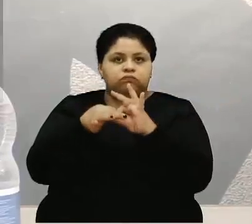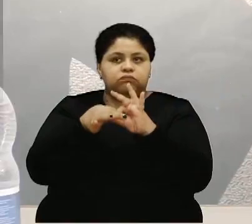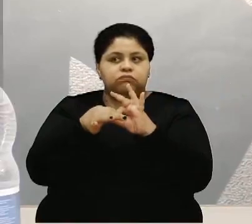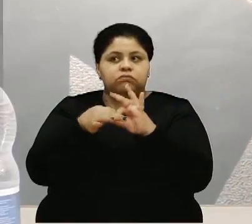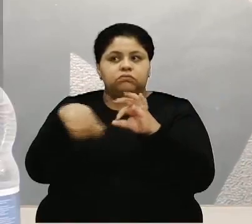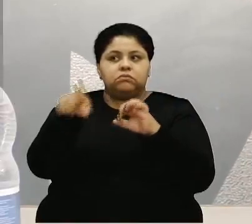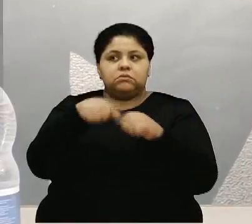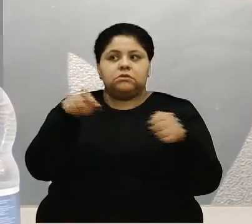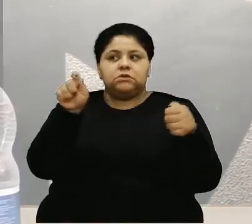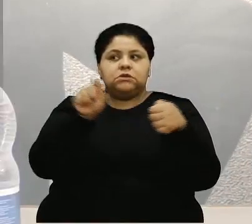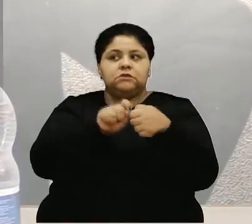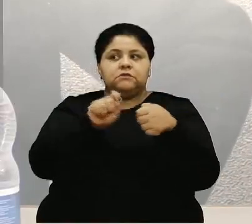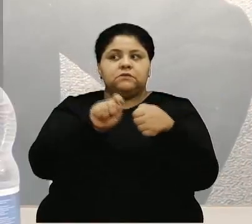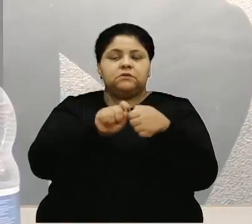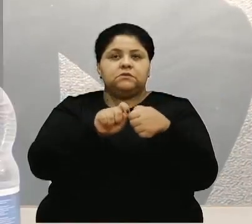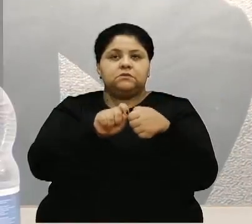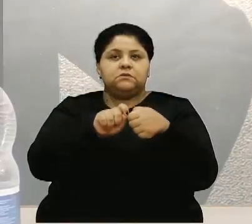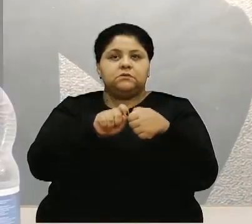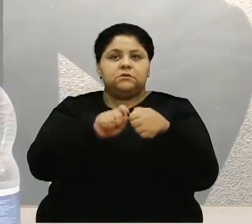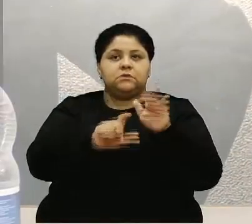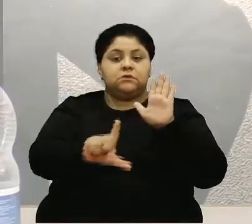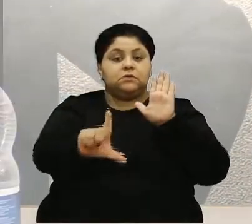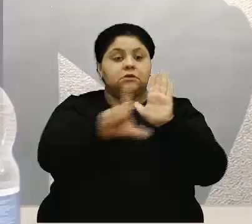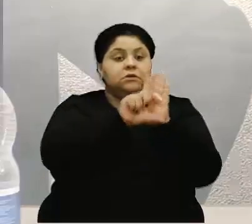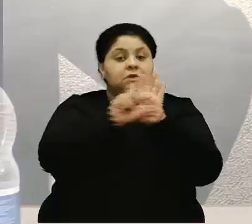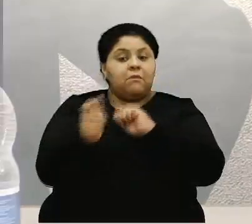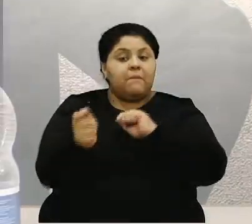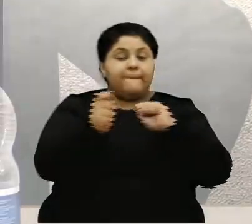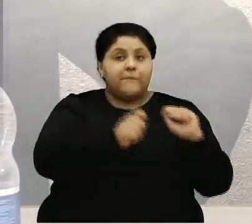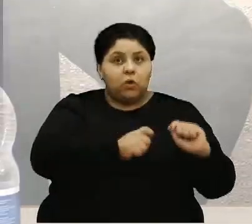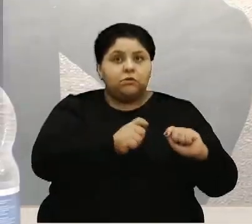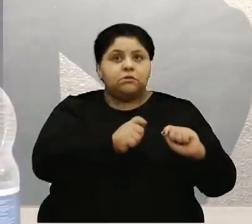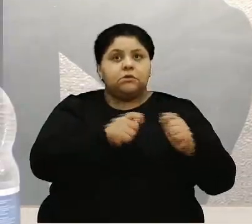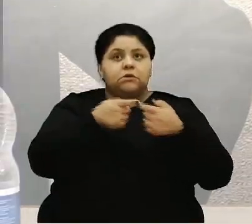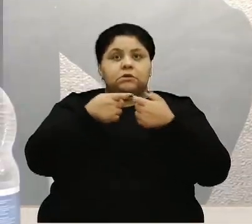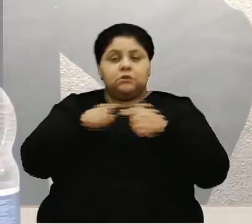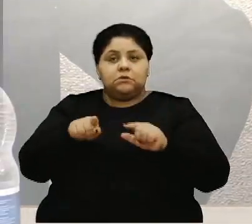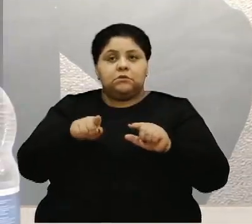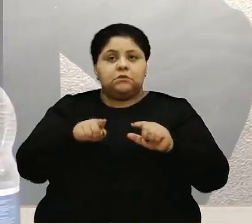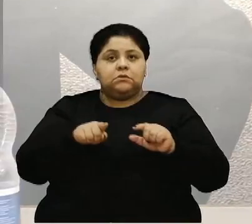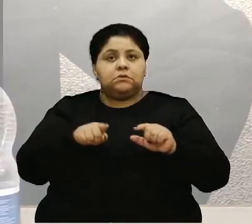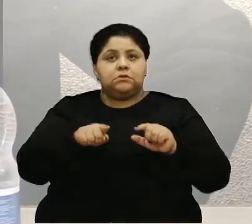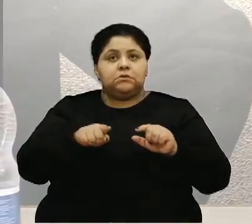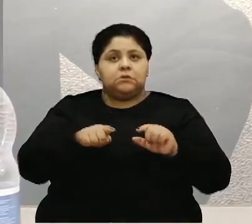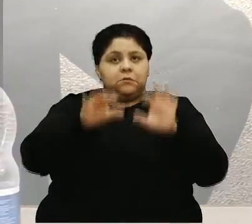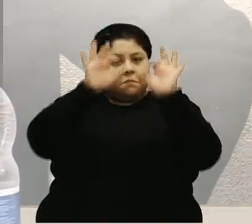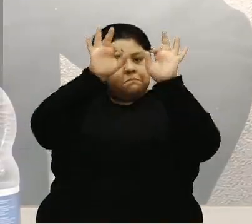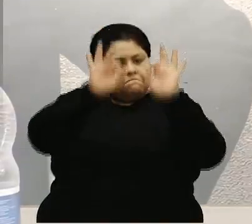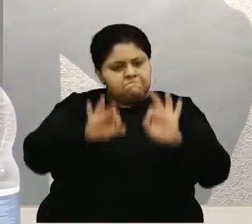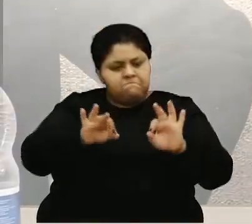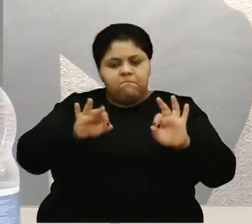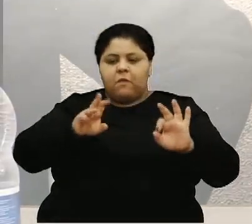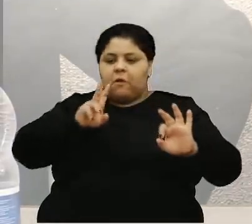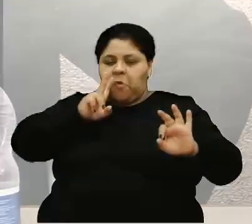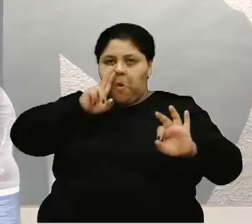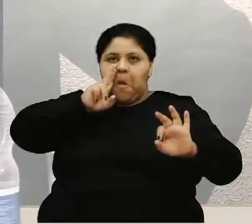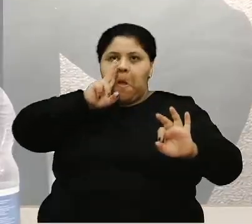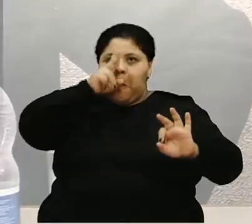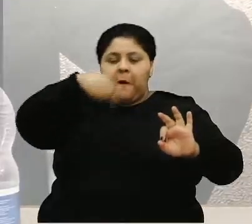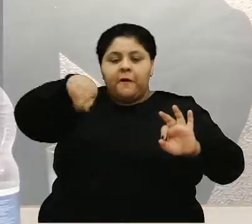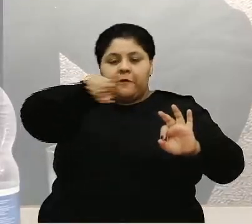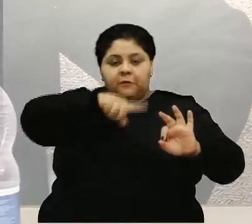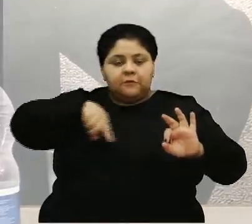fazer aquilo que é legalmente possível, né, mas com bastante contundência, com bastante força, para que a